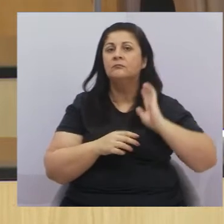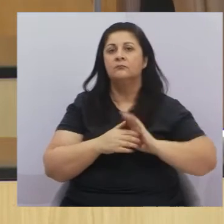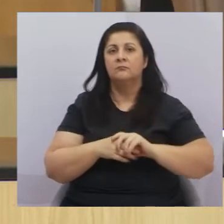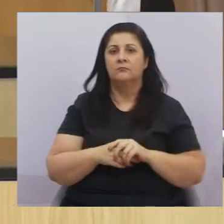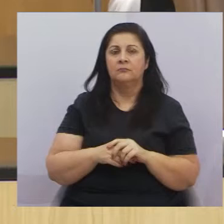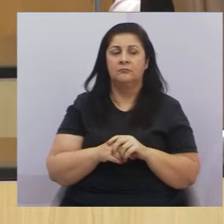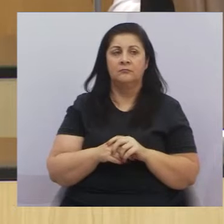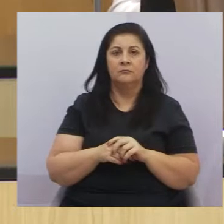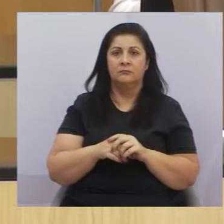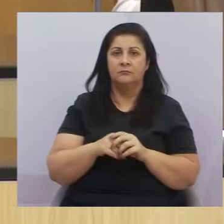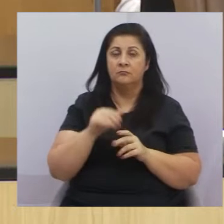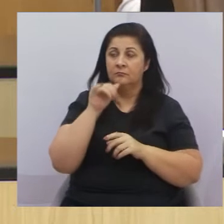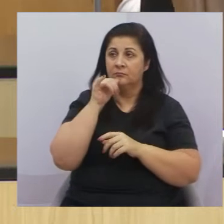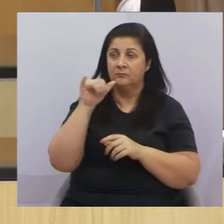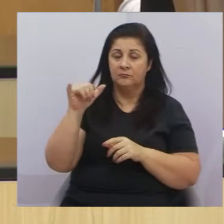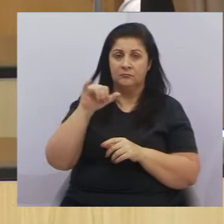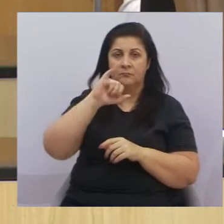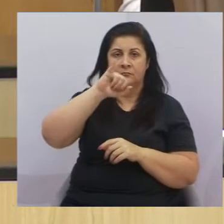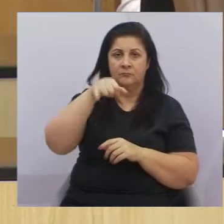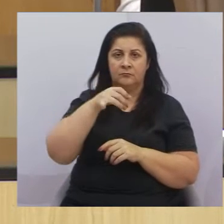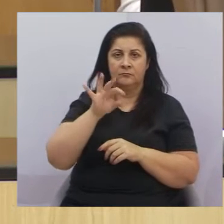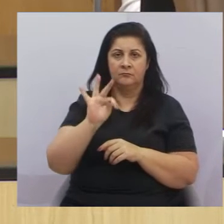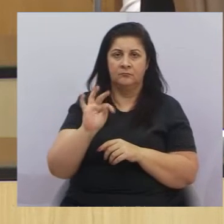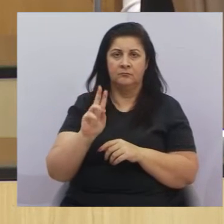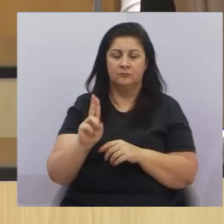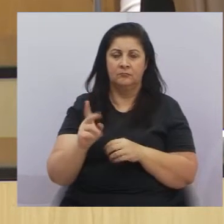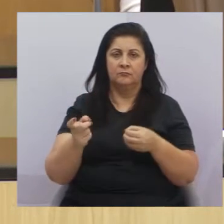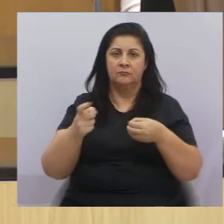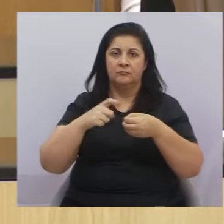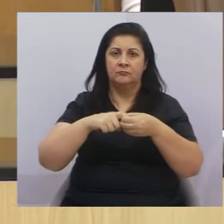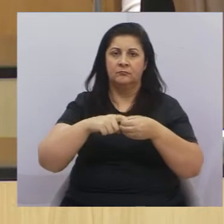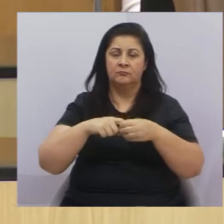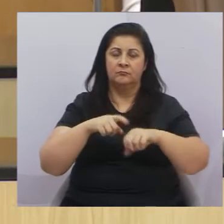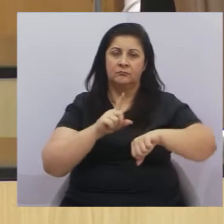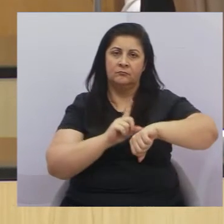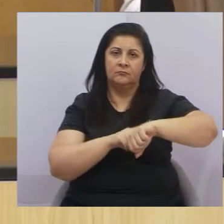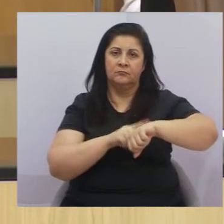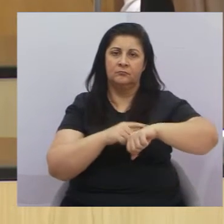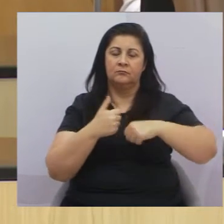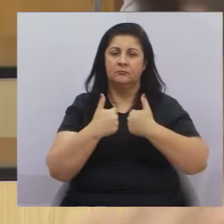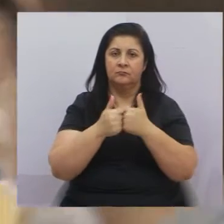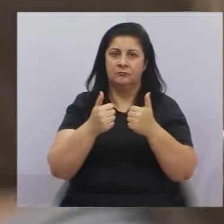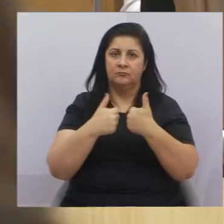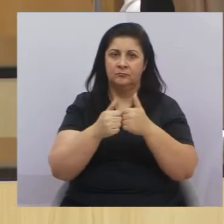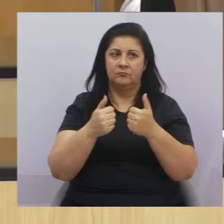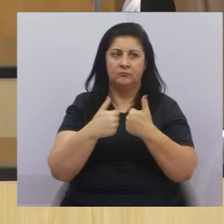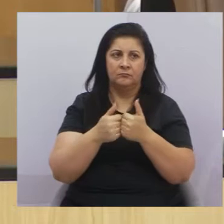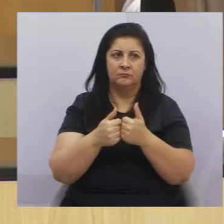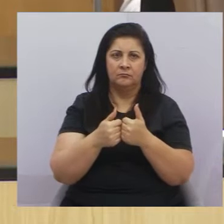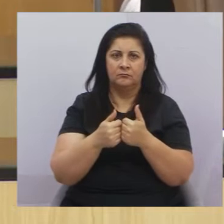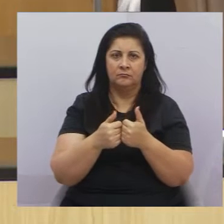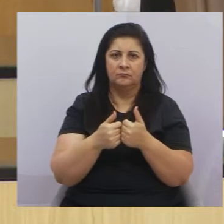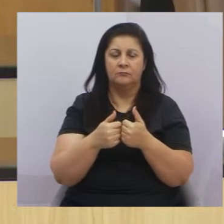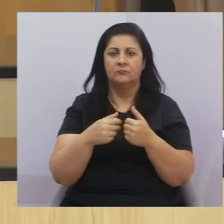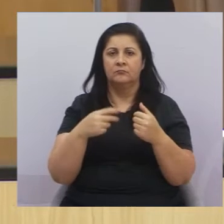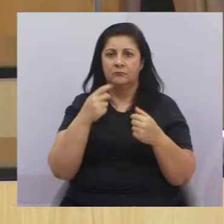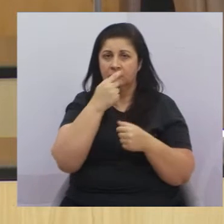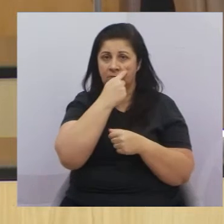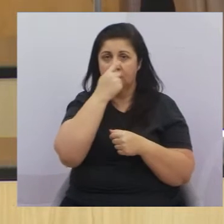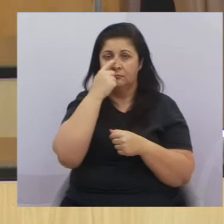oficiado Aviação Jacareí, solicitando a volta de horário de ônibus na linha Parque Meia Lua São José dos Campos, conforme